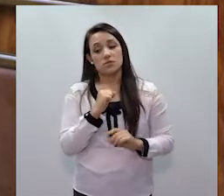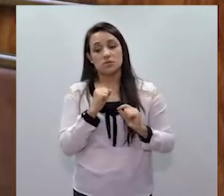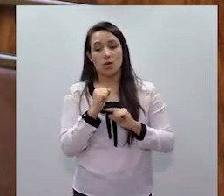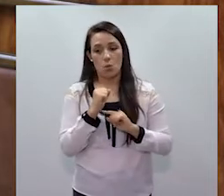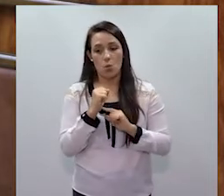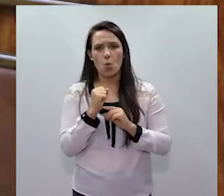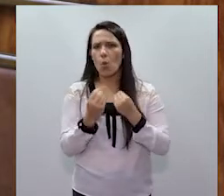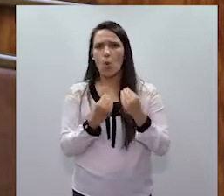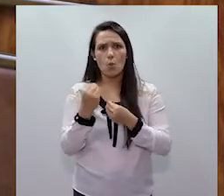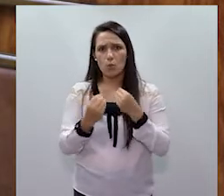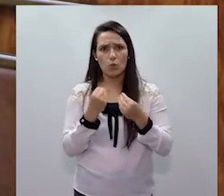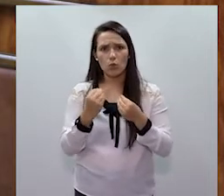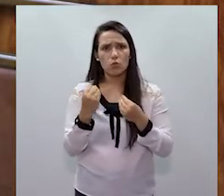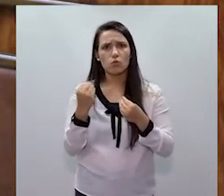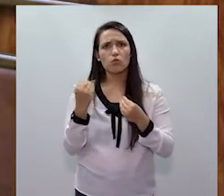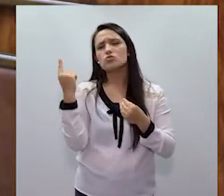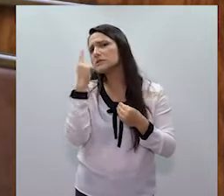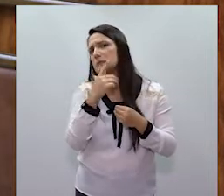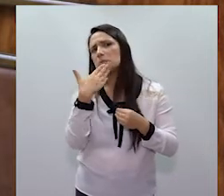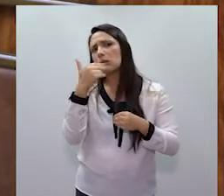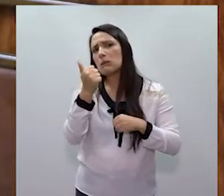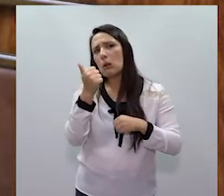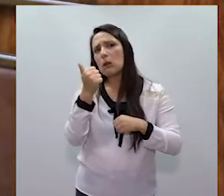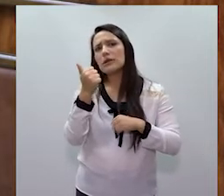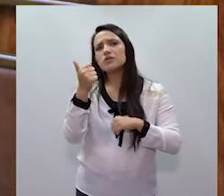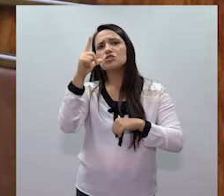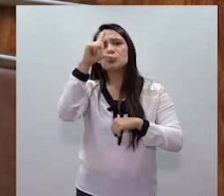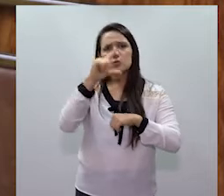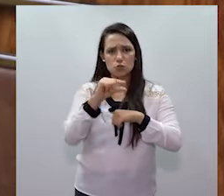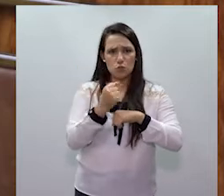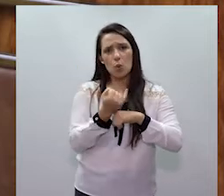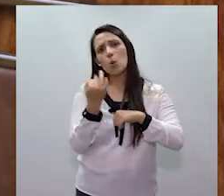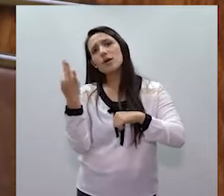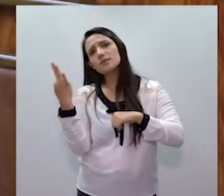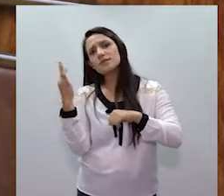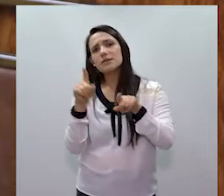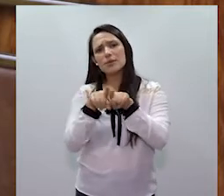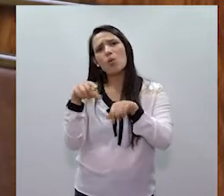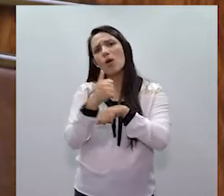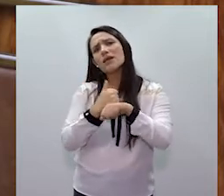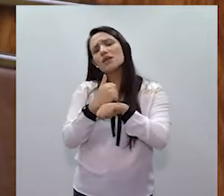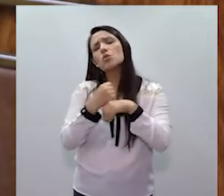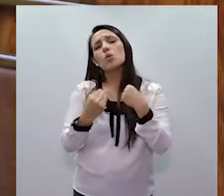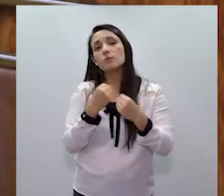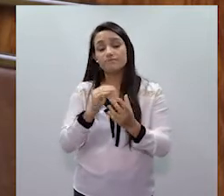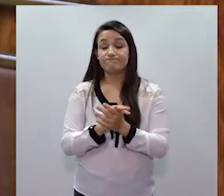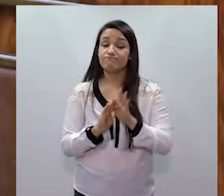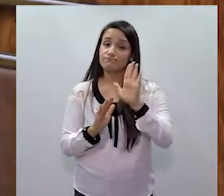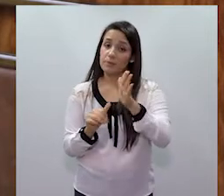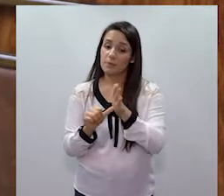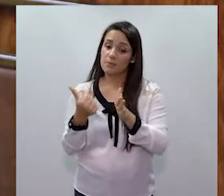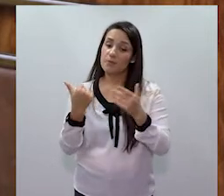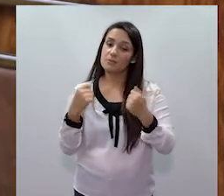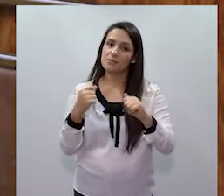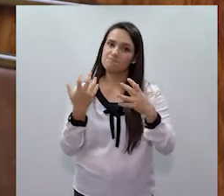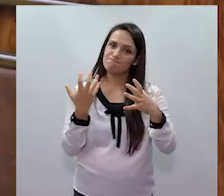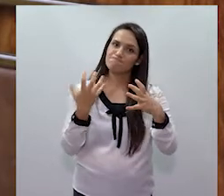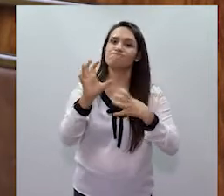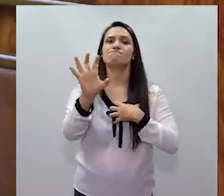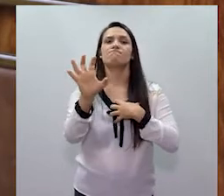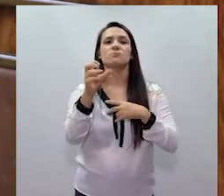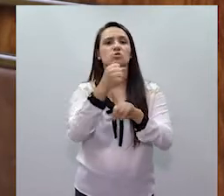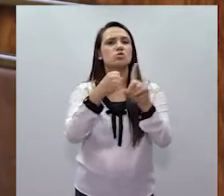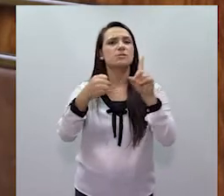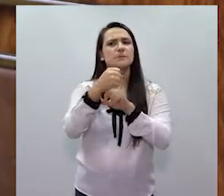na quantidade quanto na qualidade, nós temos, em primeiro lugar, buscado sensibilizar a sociedade a respeito